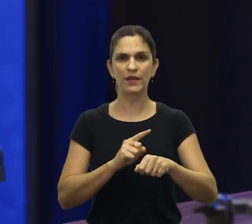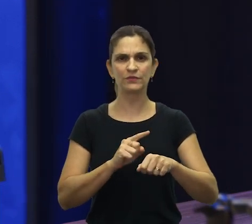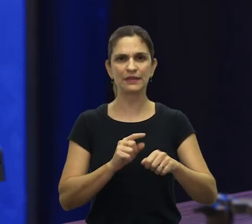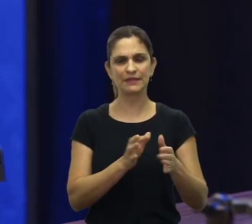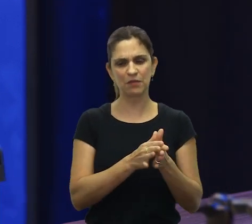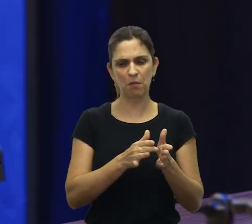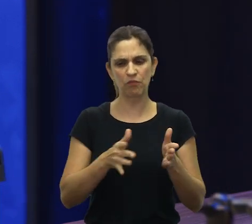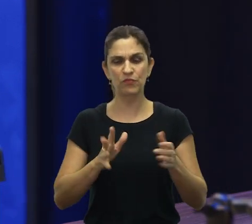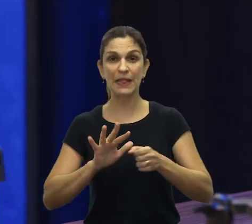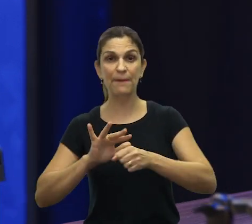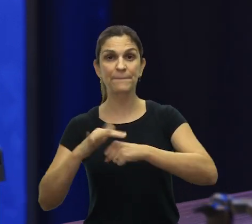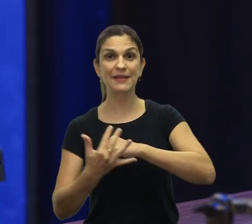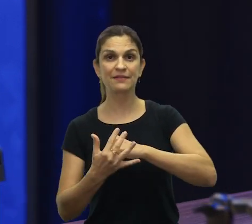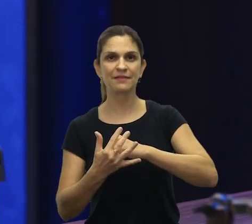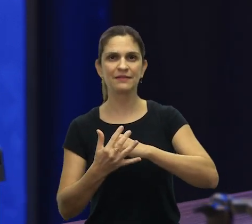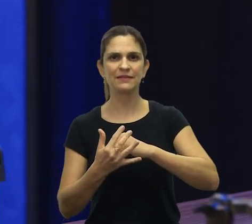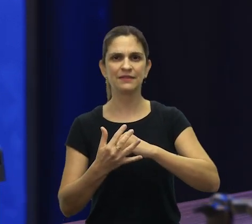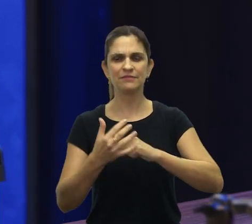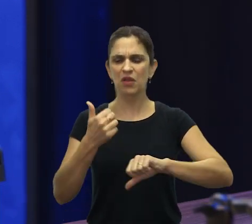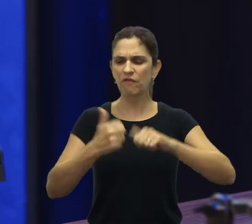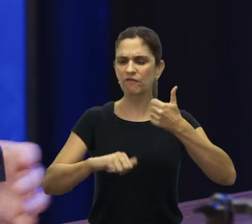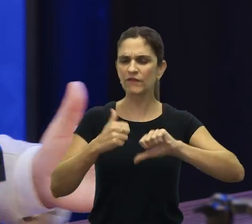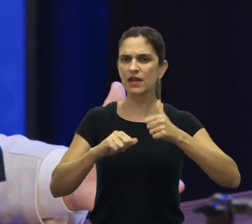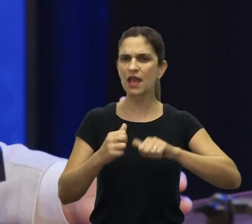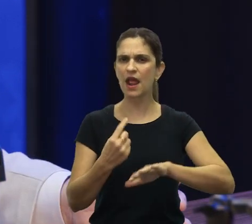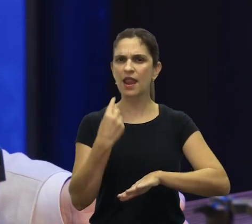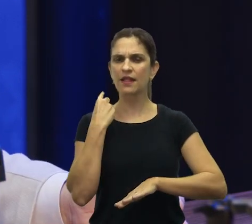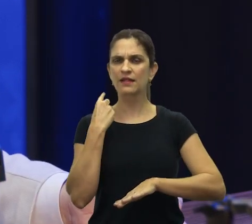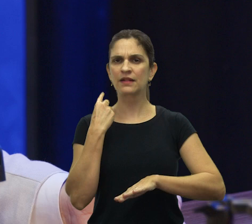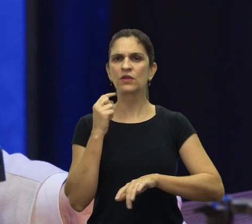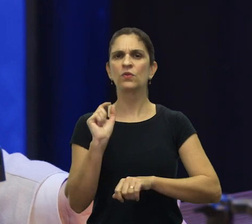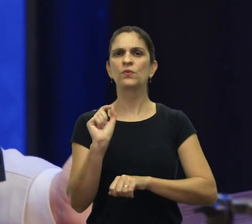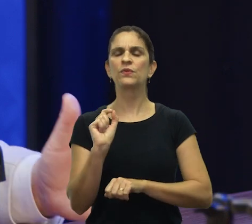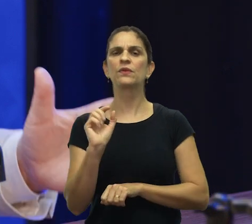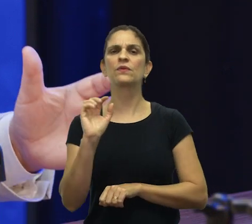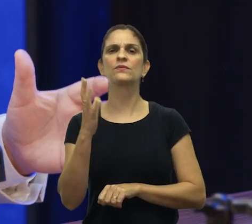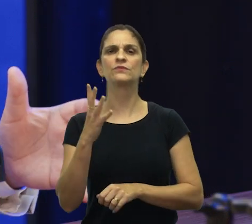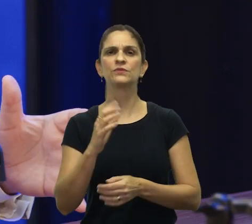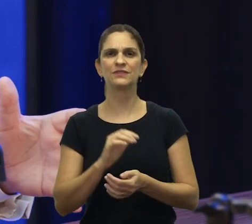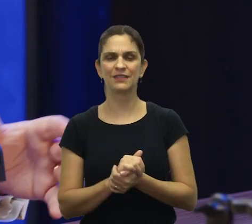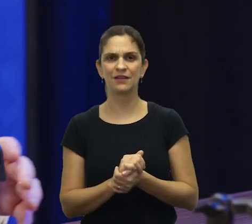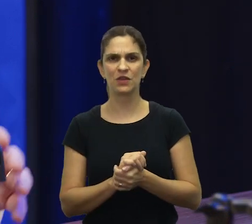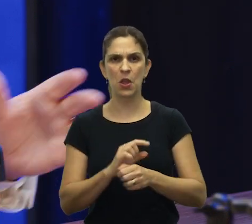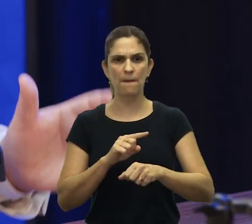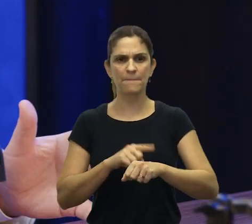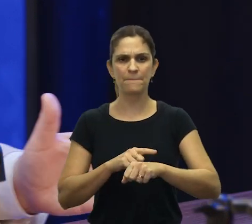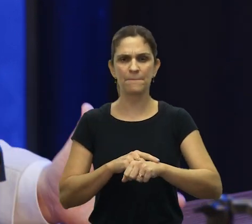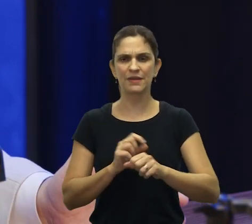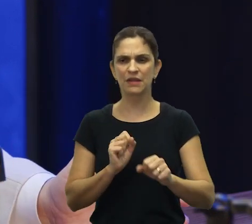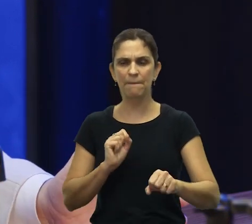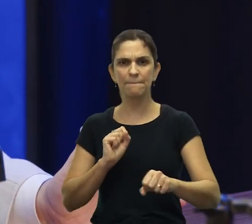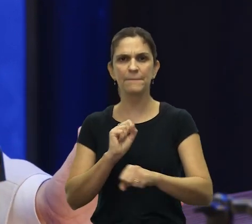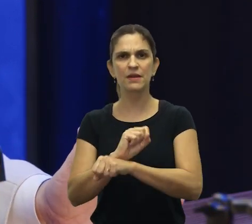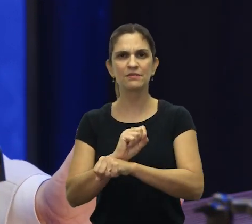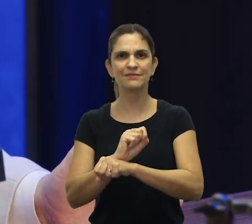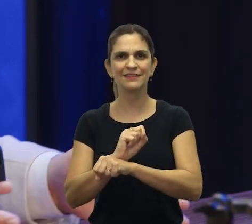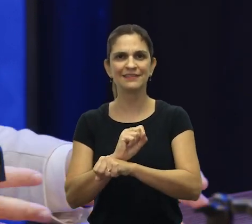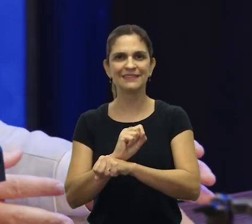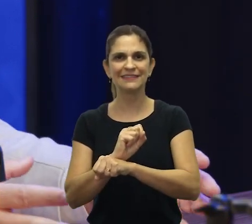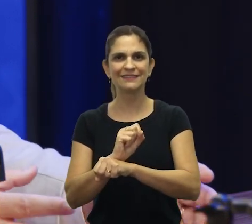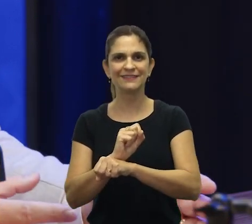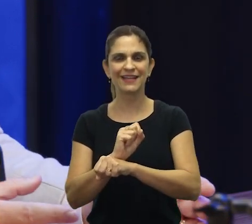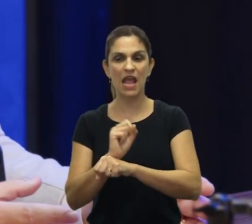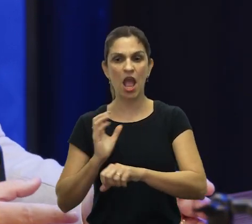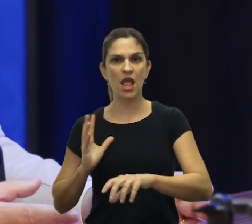aconteceu na pandemia? Se a gente for fazer uma análise lá atrás, a pandemia, naquele momento, tudo parou-se para